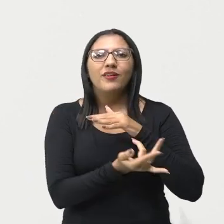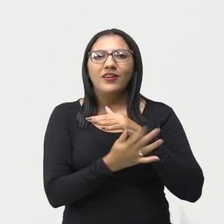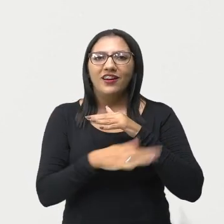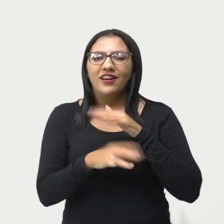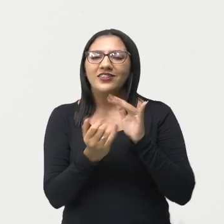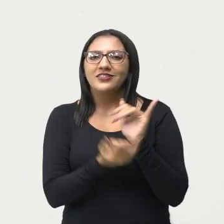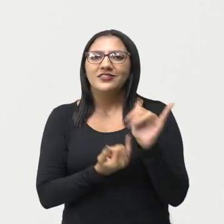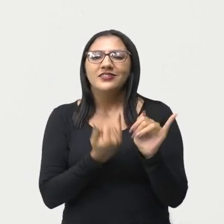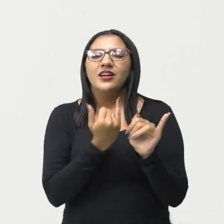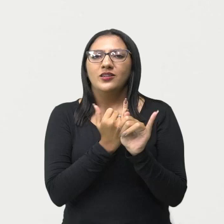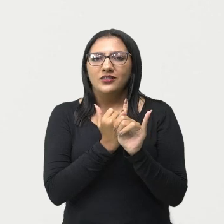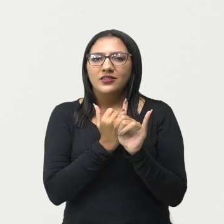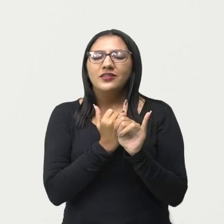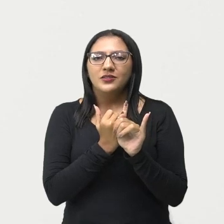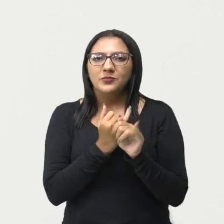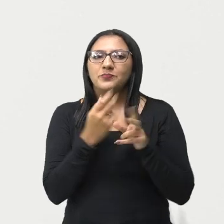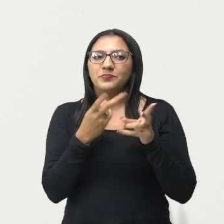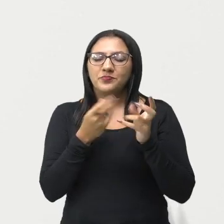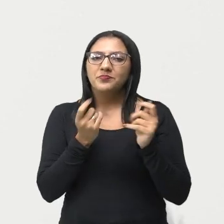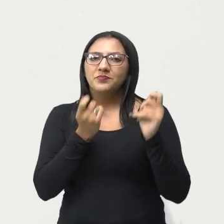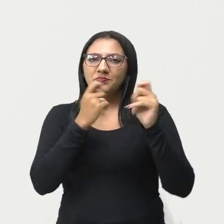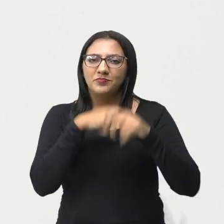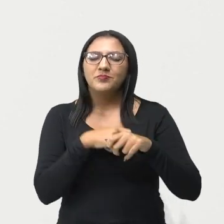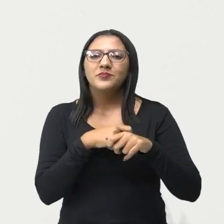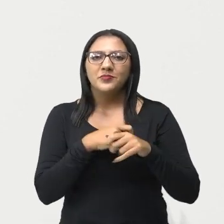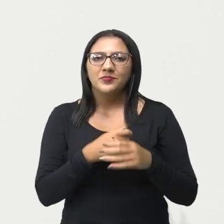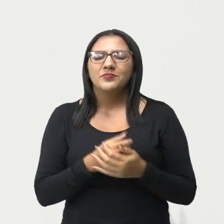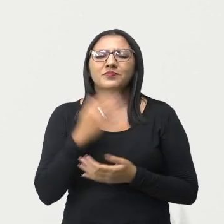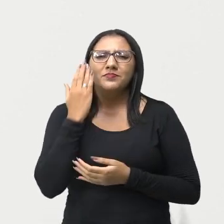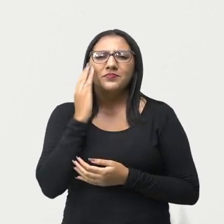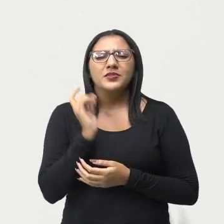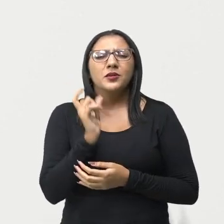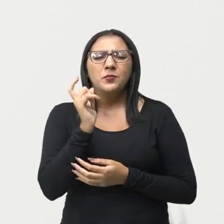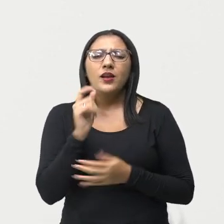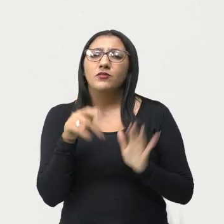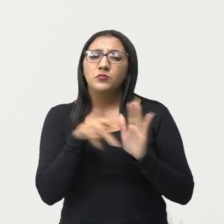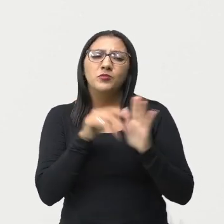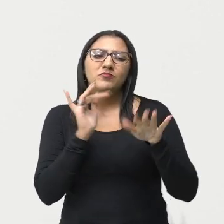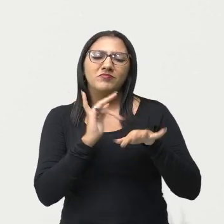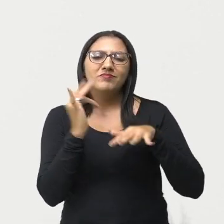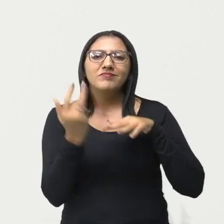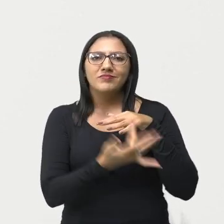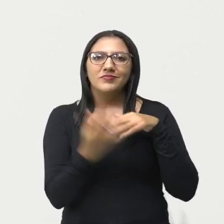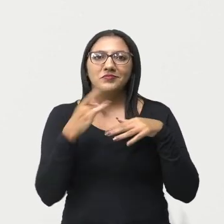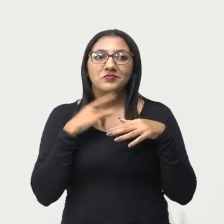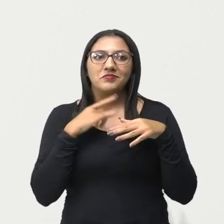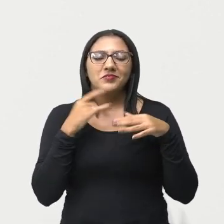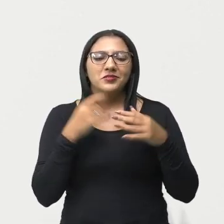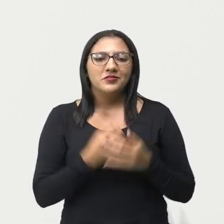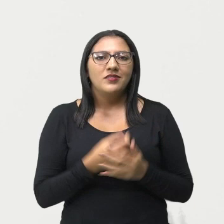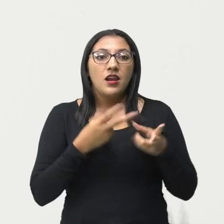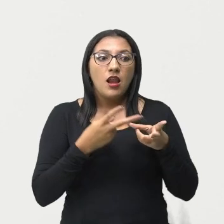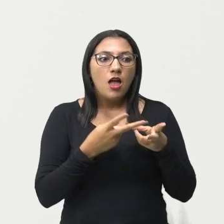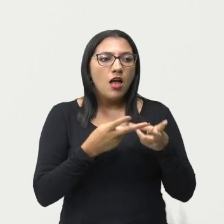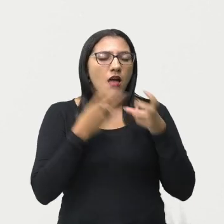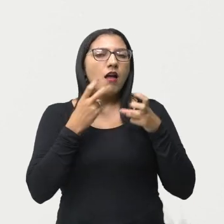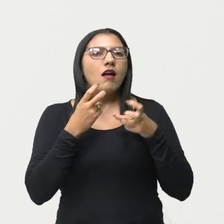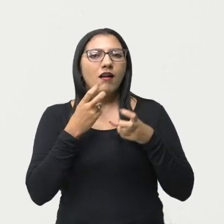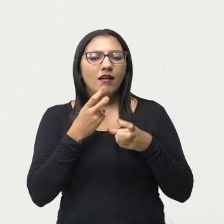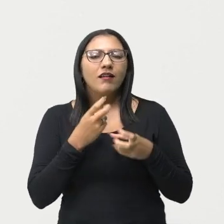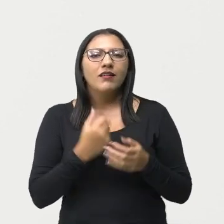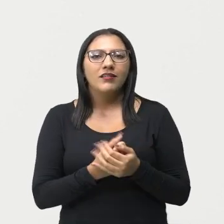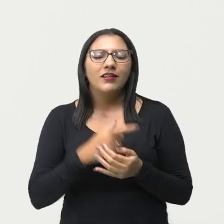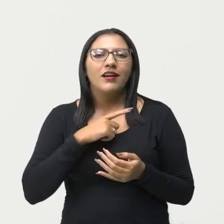espaço virtual, na internet, a gente pode interpretar e entender esta palavra desta forma, certo? A história viralizou